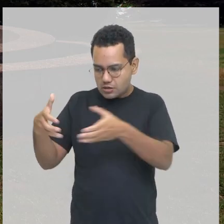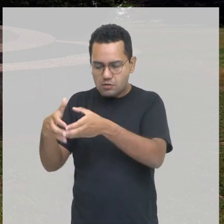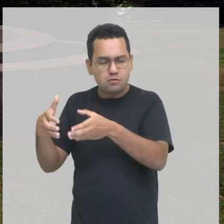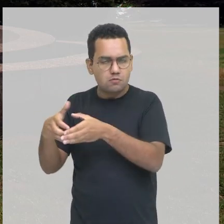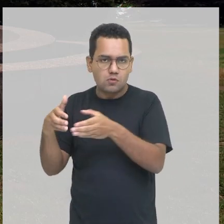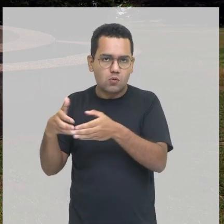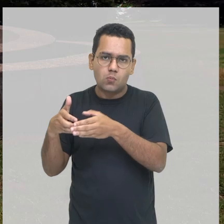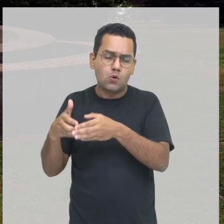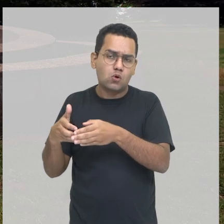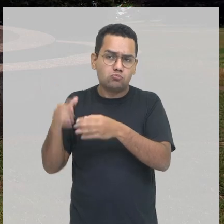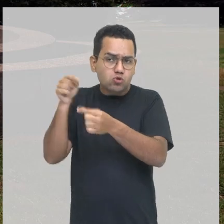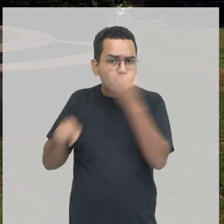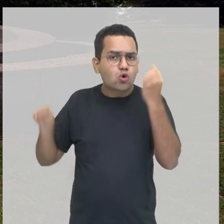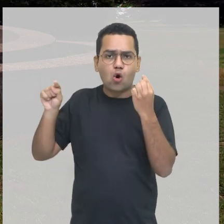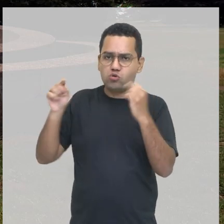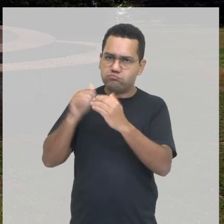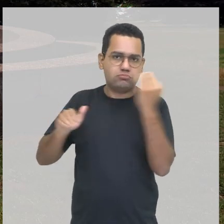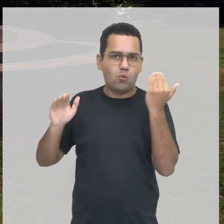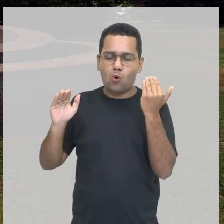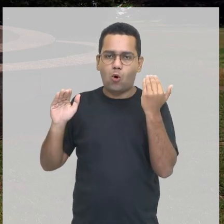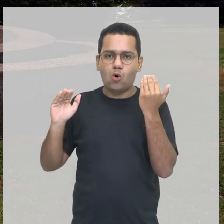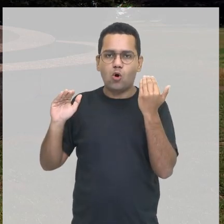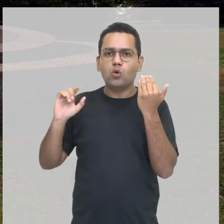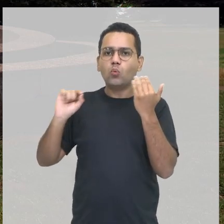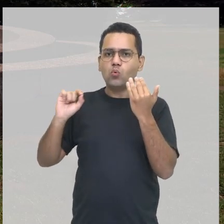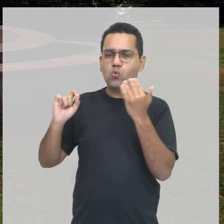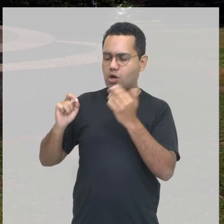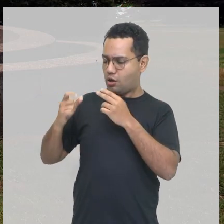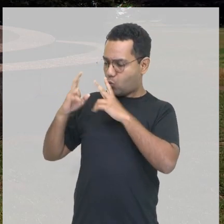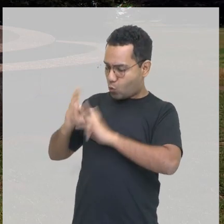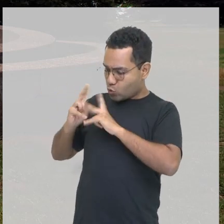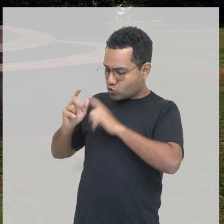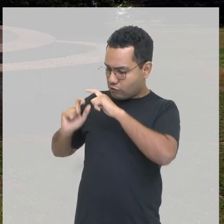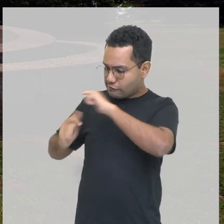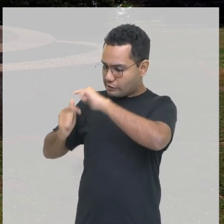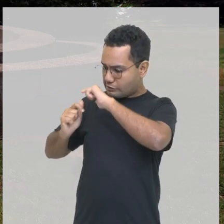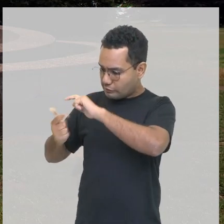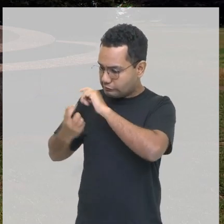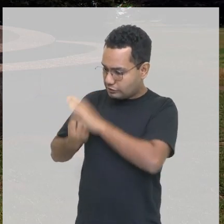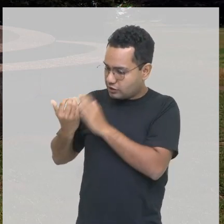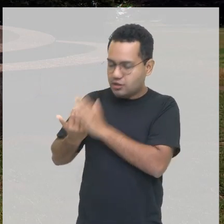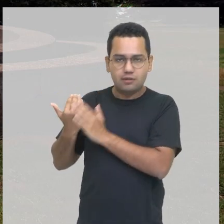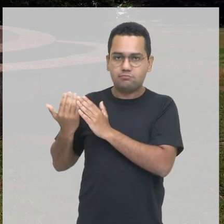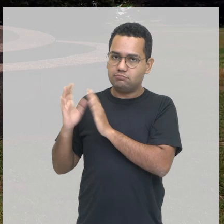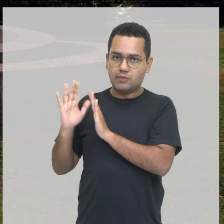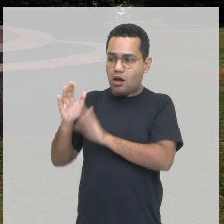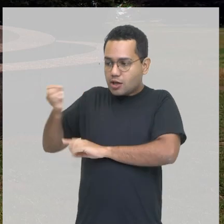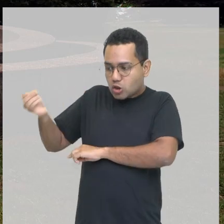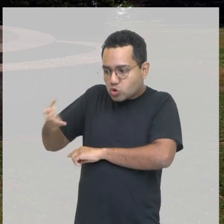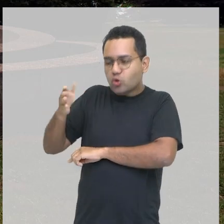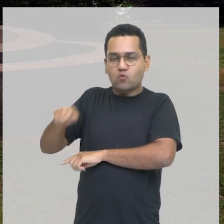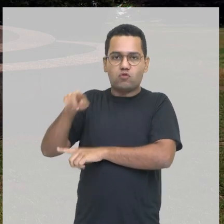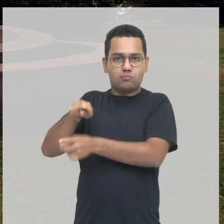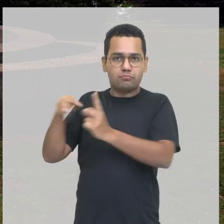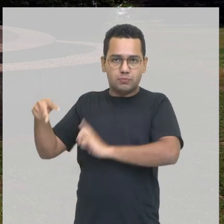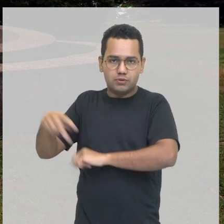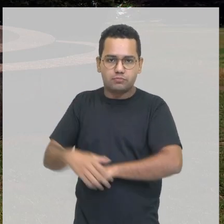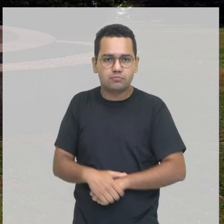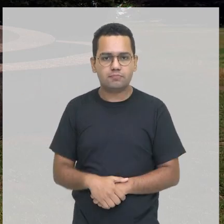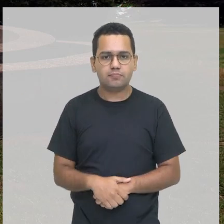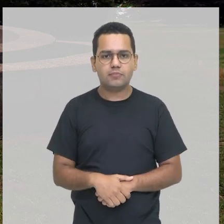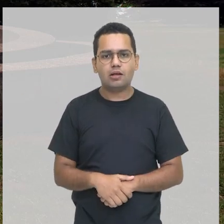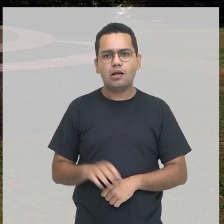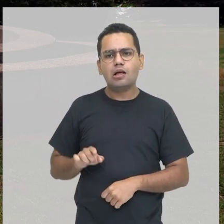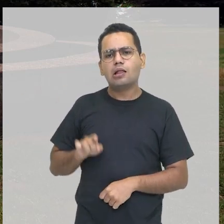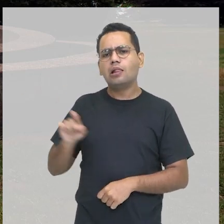certo? E eles buscam se distanciar da bela arte clássica. Os minimalistas